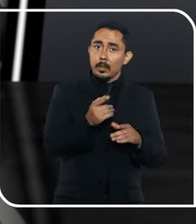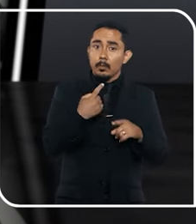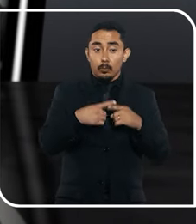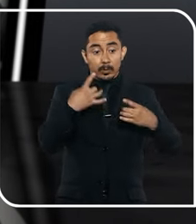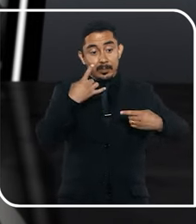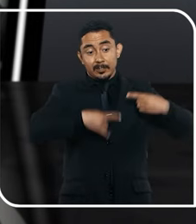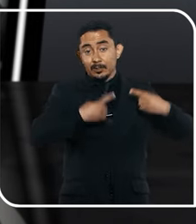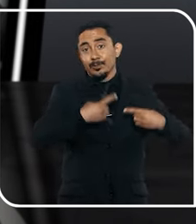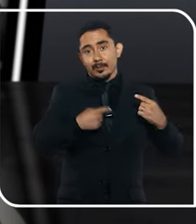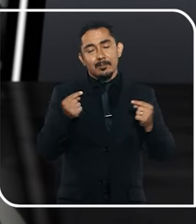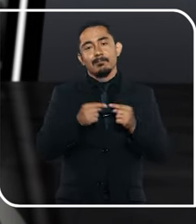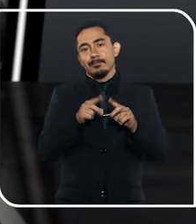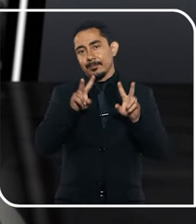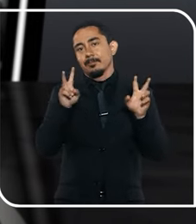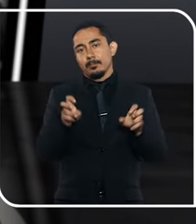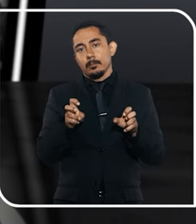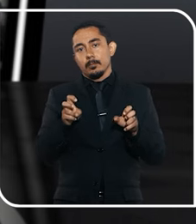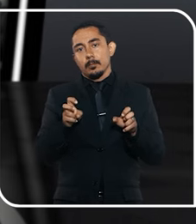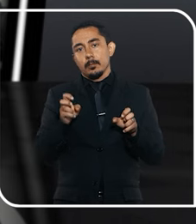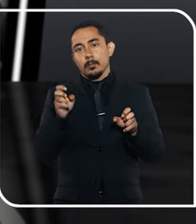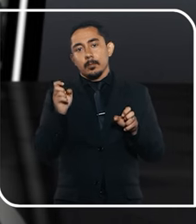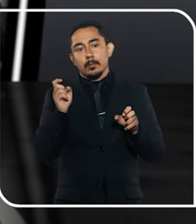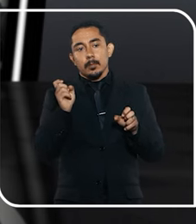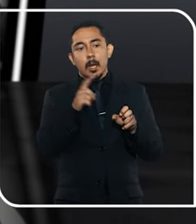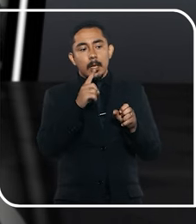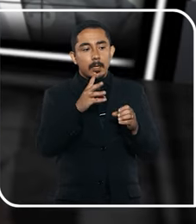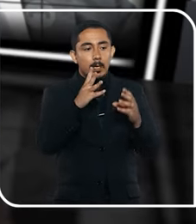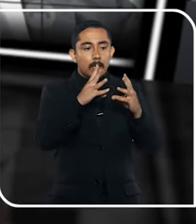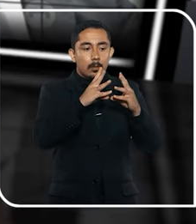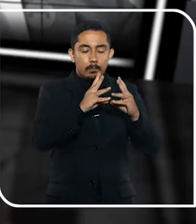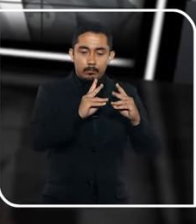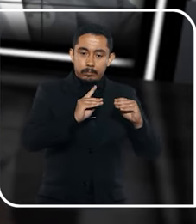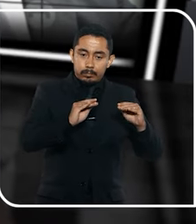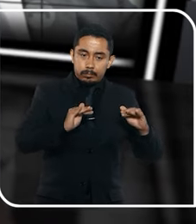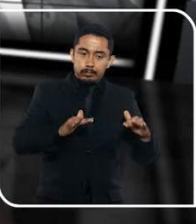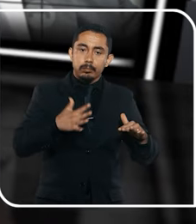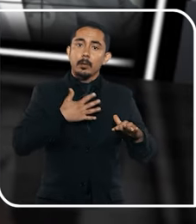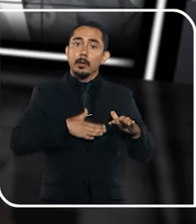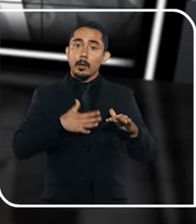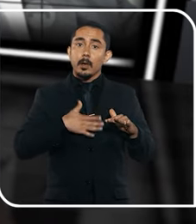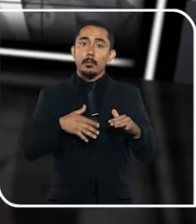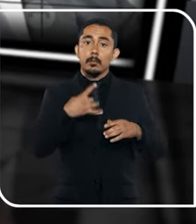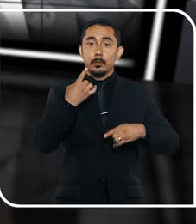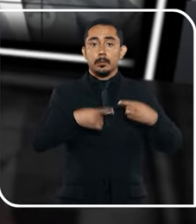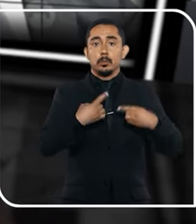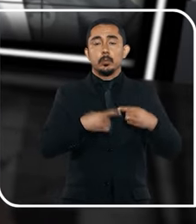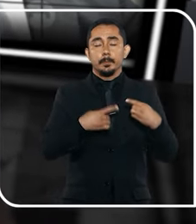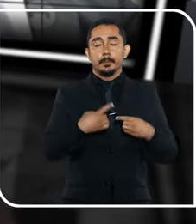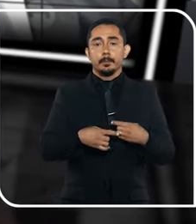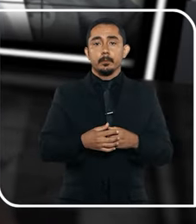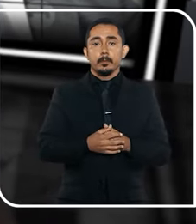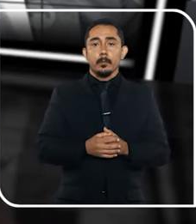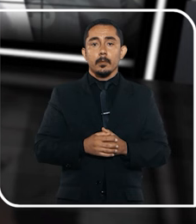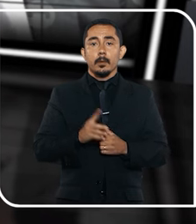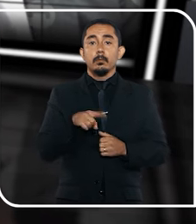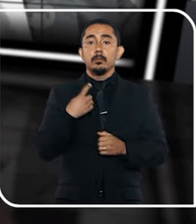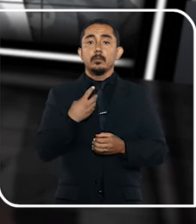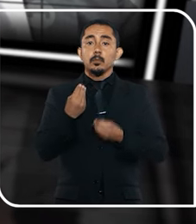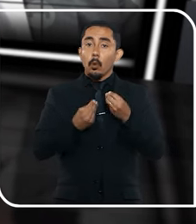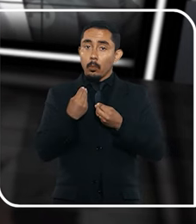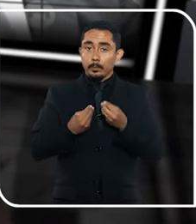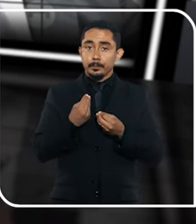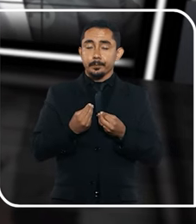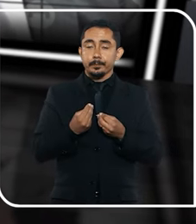das discussões foi essa. A necessidade de se fazer alguma coisa para pacificar esse tipo de discussão. Né? E como que